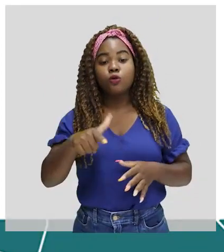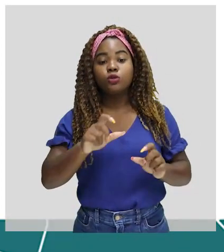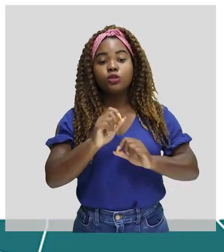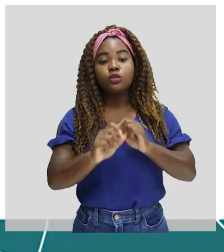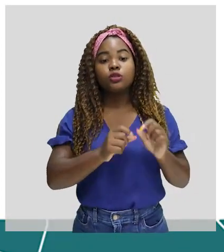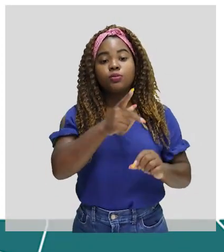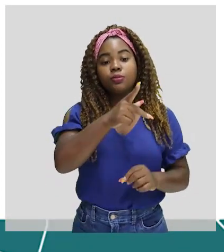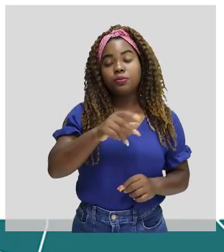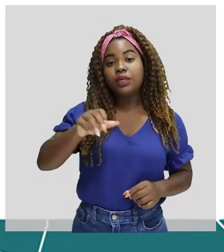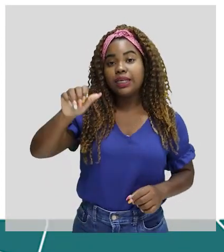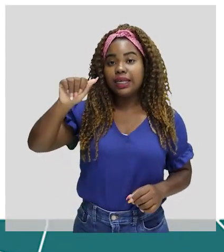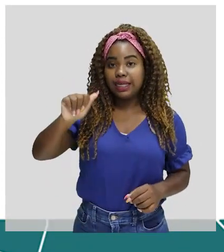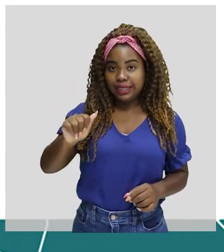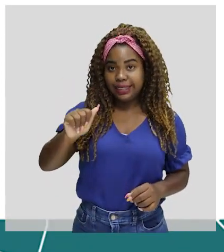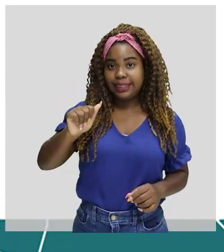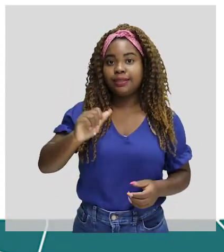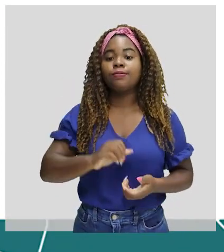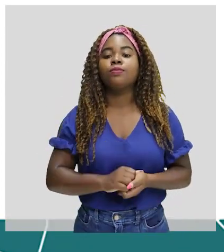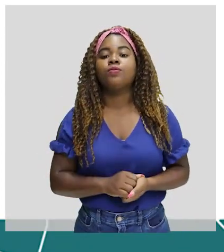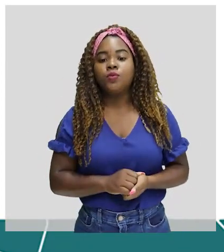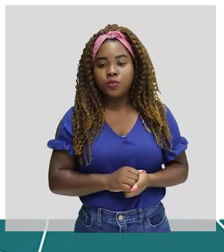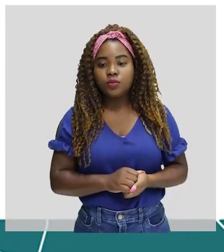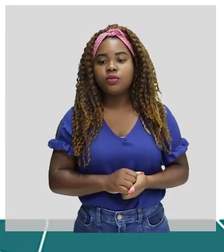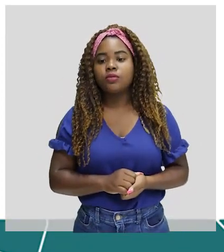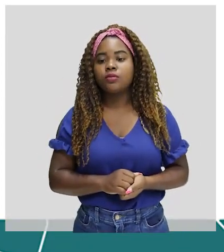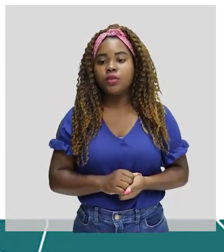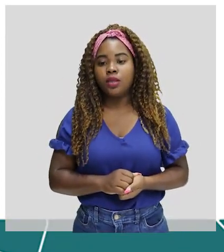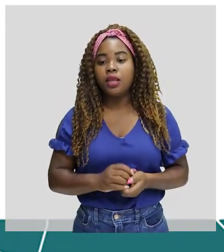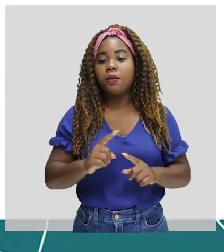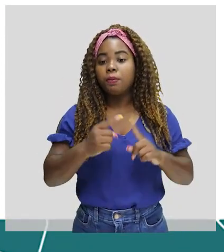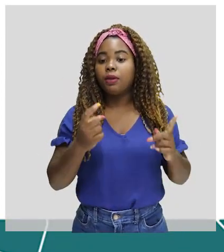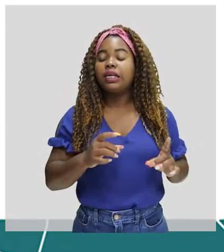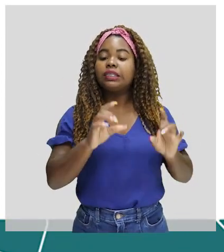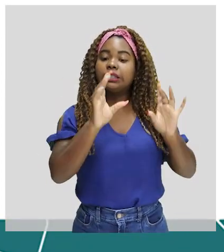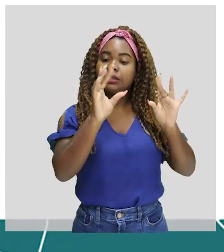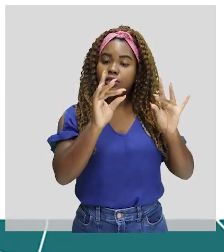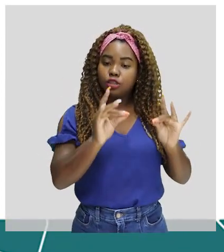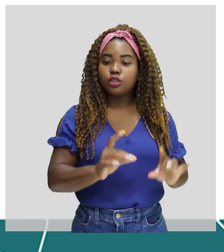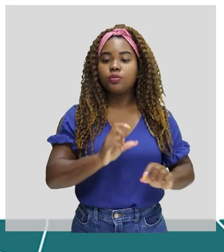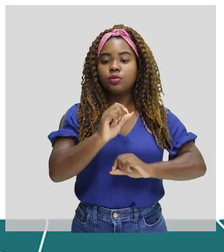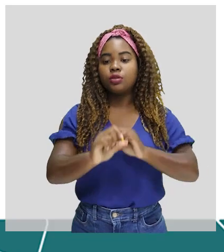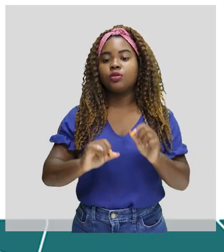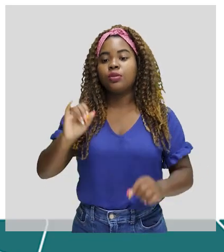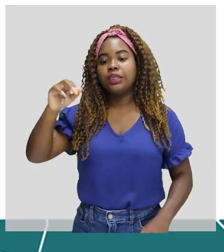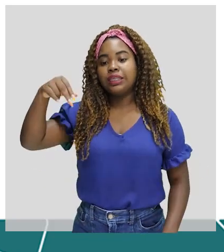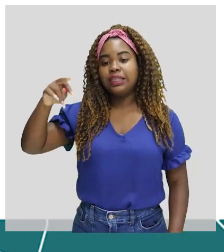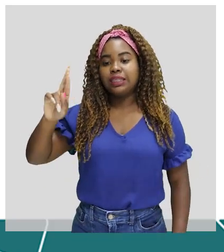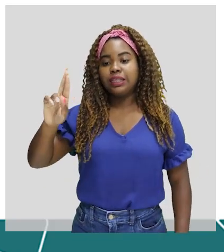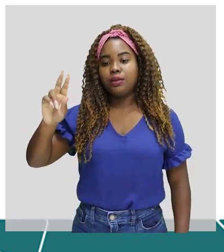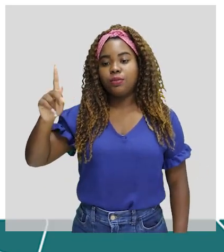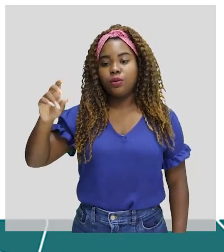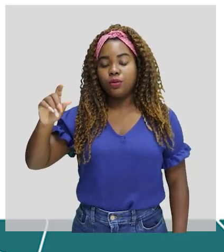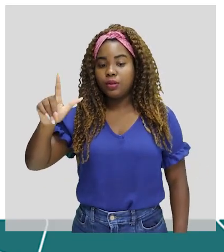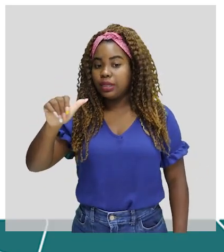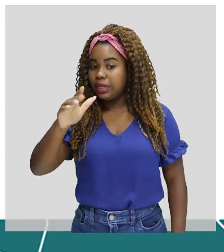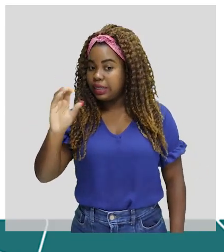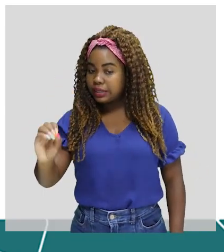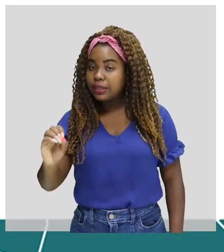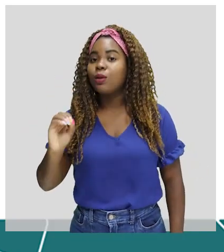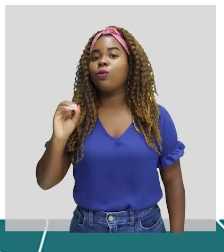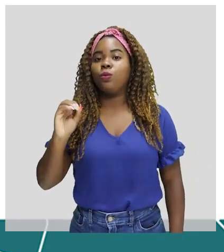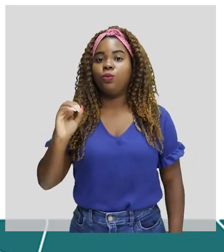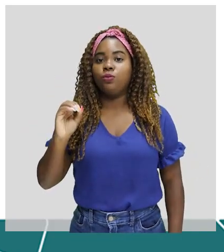aritmética. Especificamente, neste momento, nós abordaremos a respeito da interpolação aritmética. Para